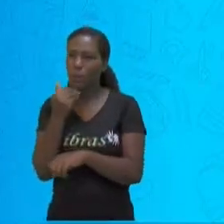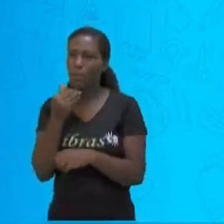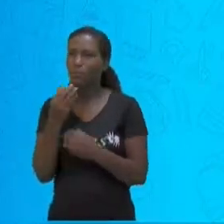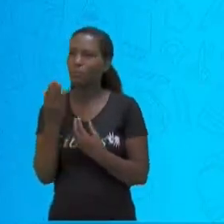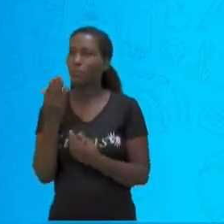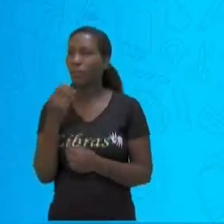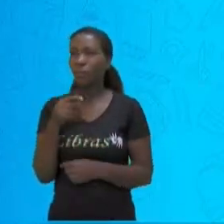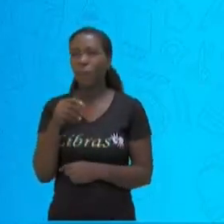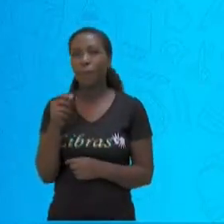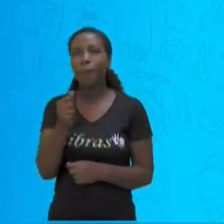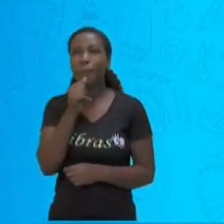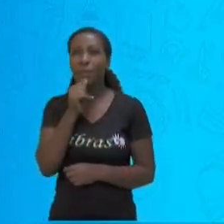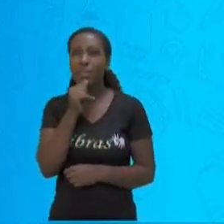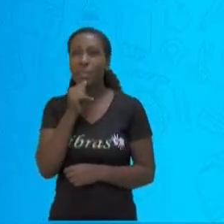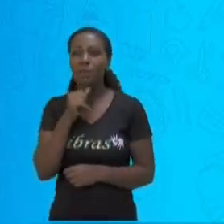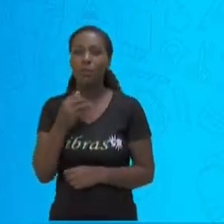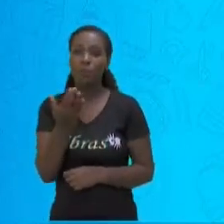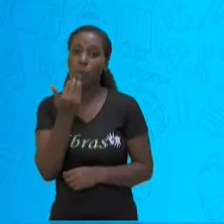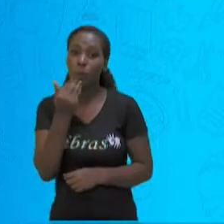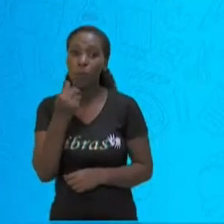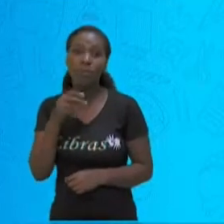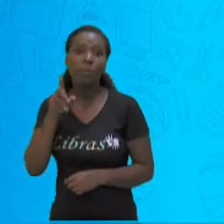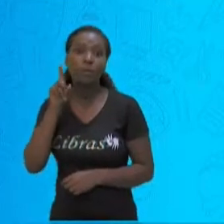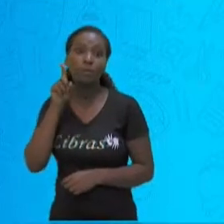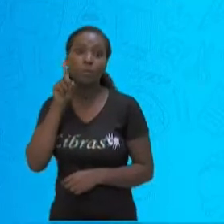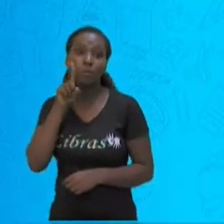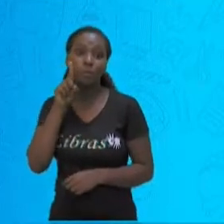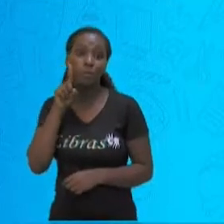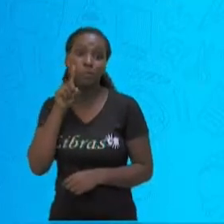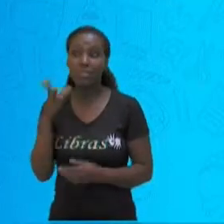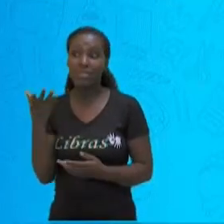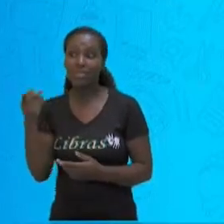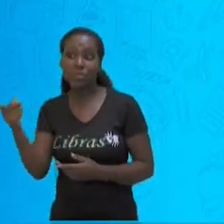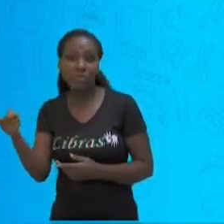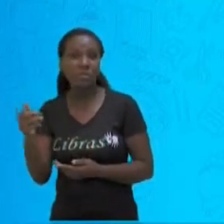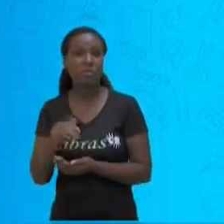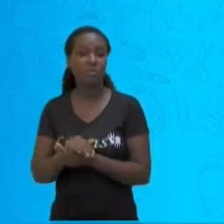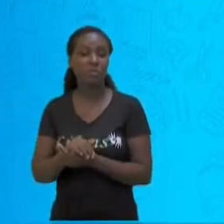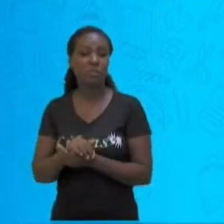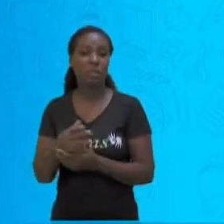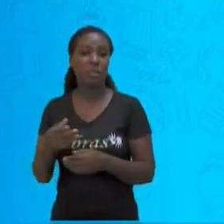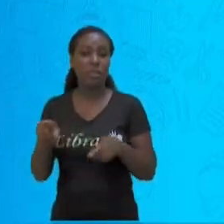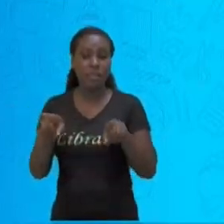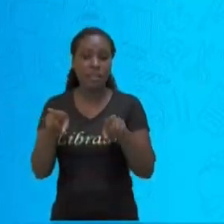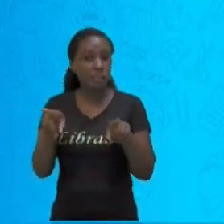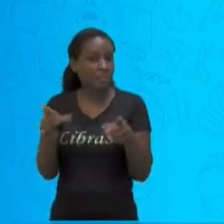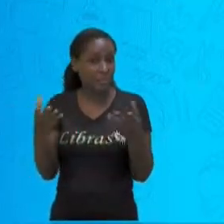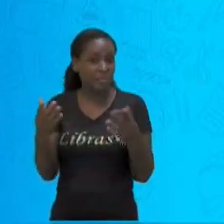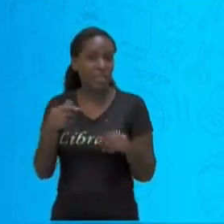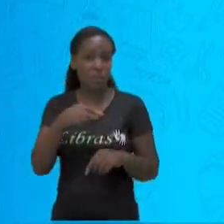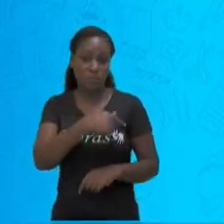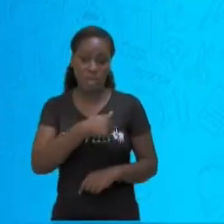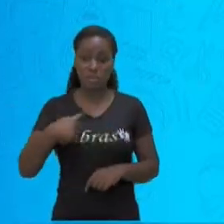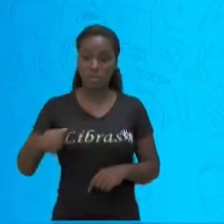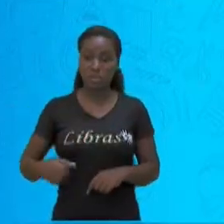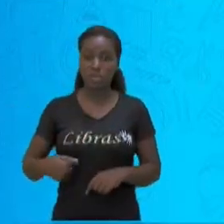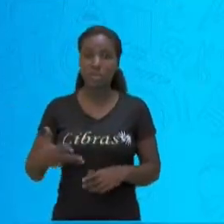McDonald's, Subway e eles outros. Tudo isso